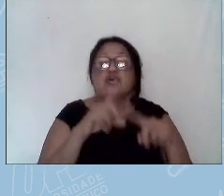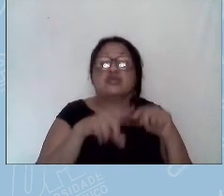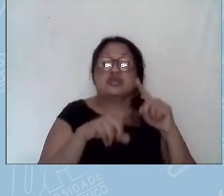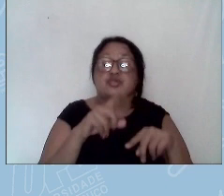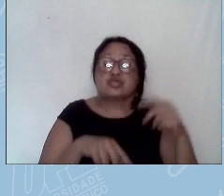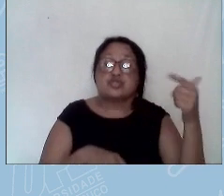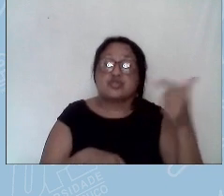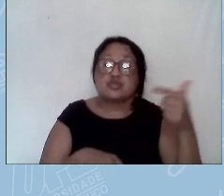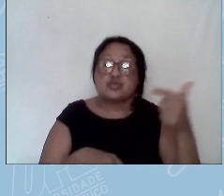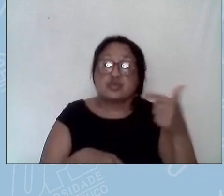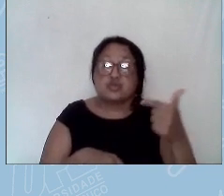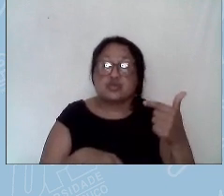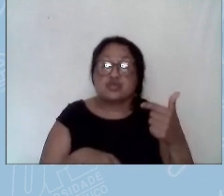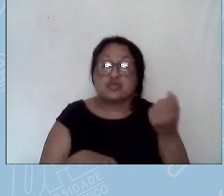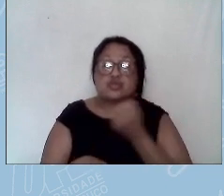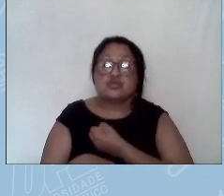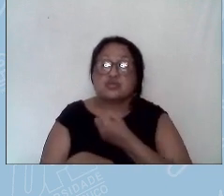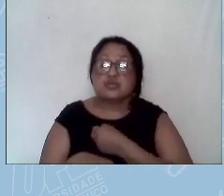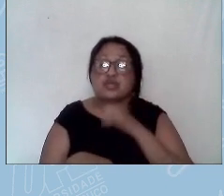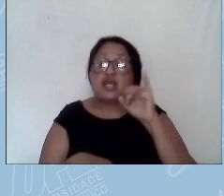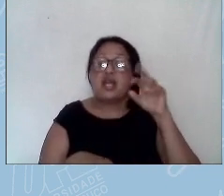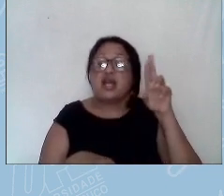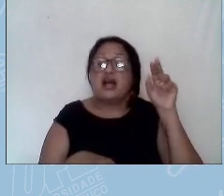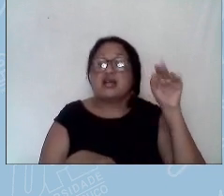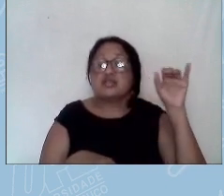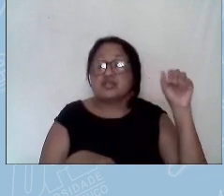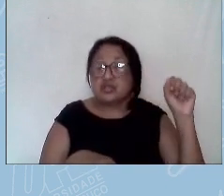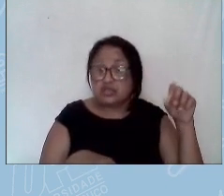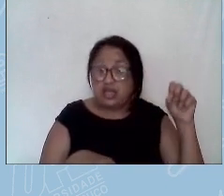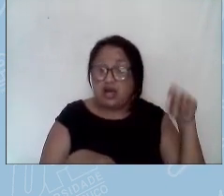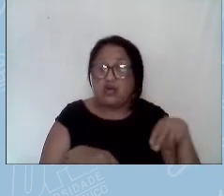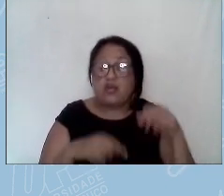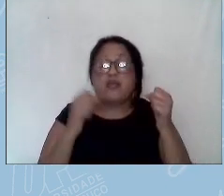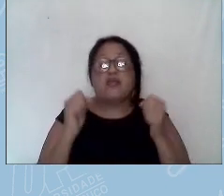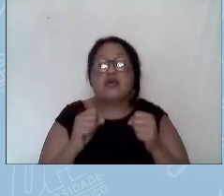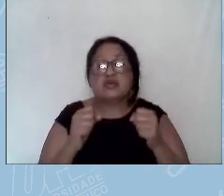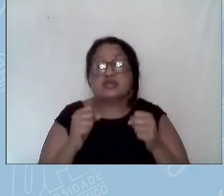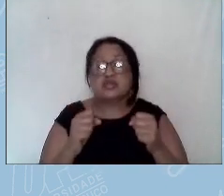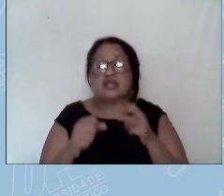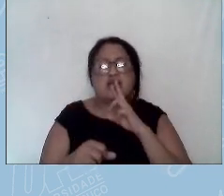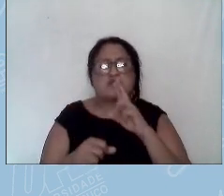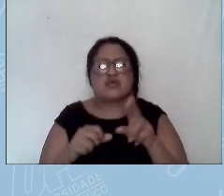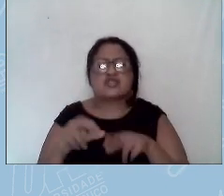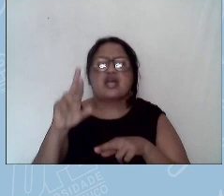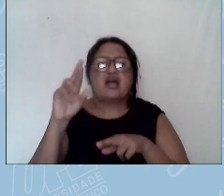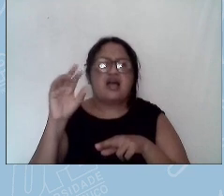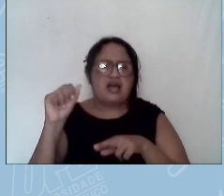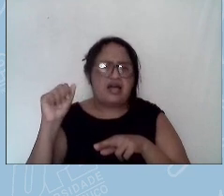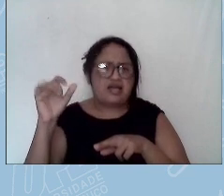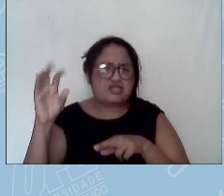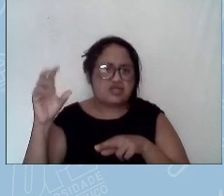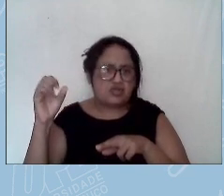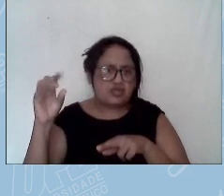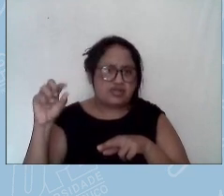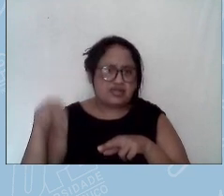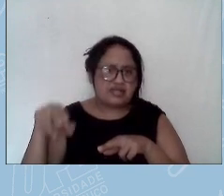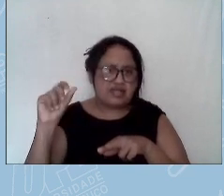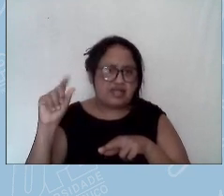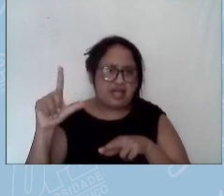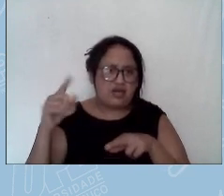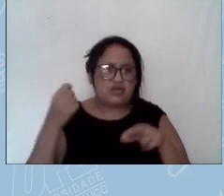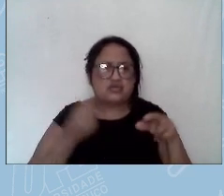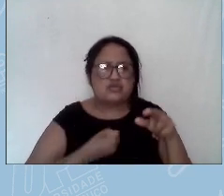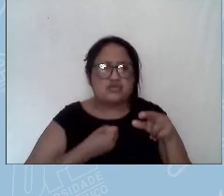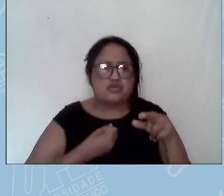pode resultar em um número racional aí vamos analisar como exemplo eu peguei aqui dois